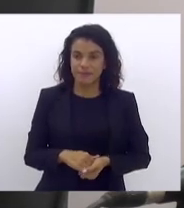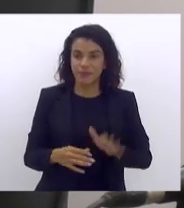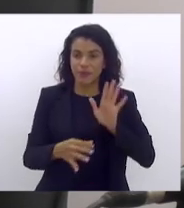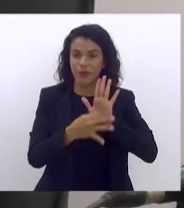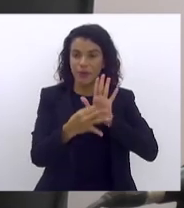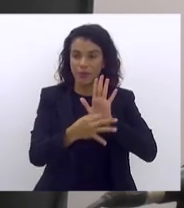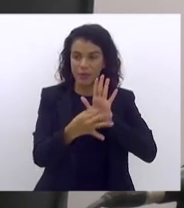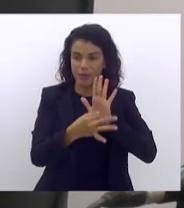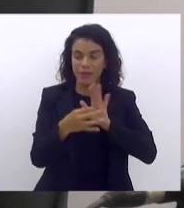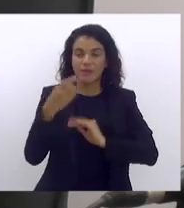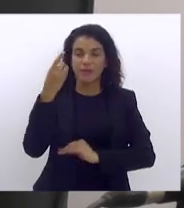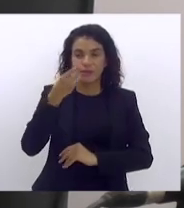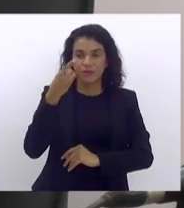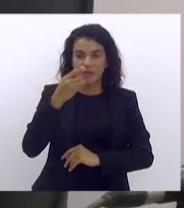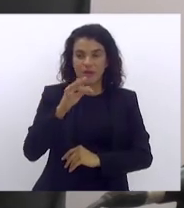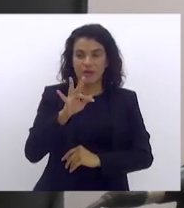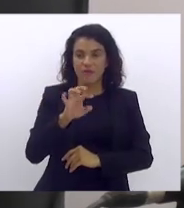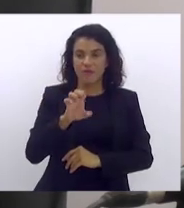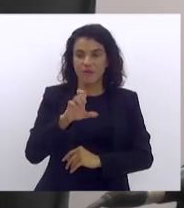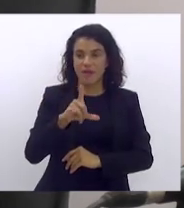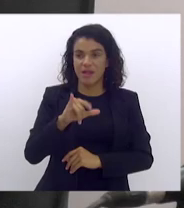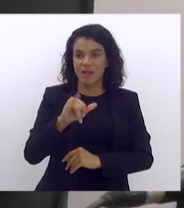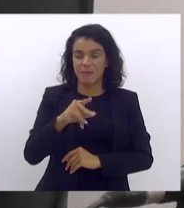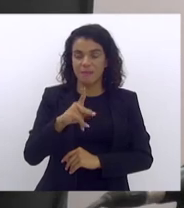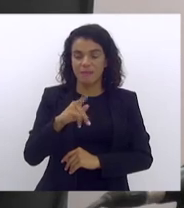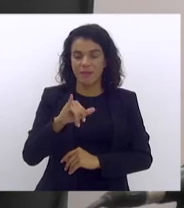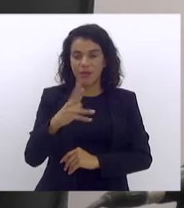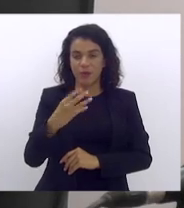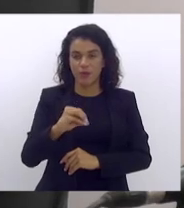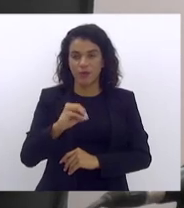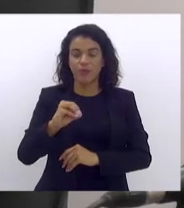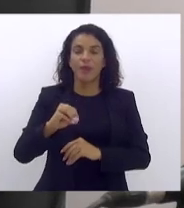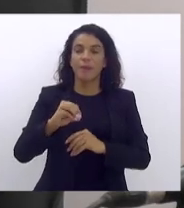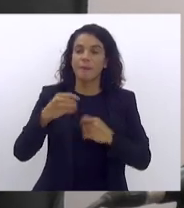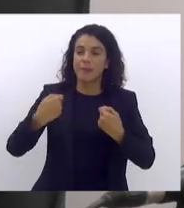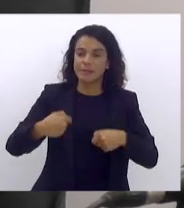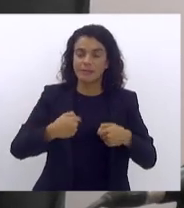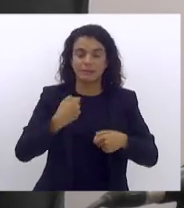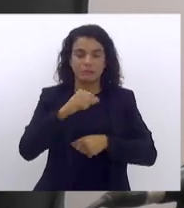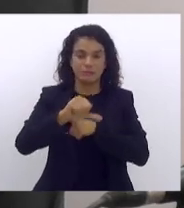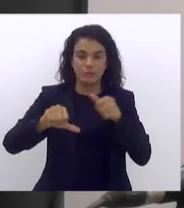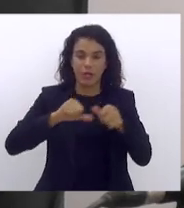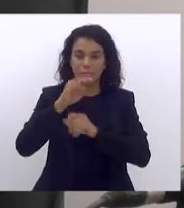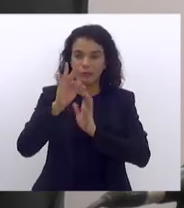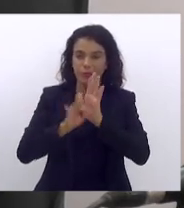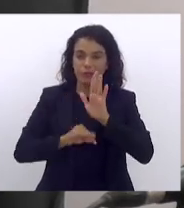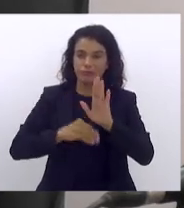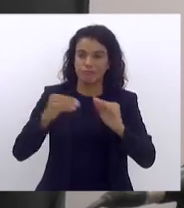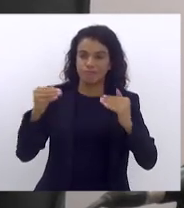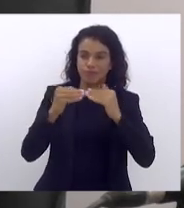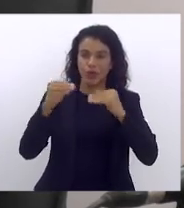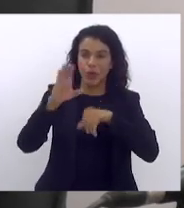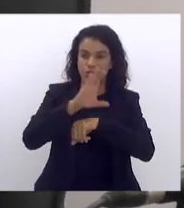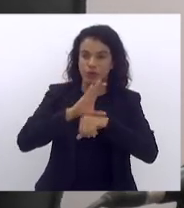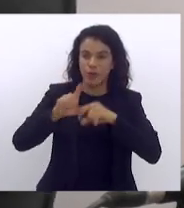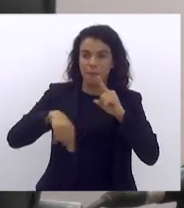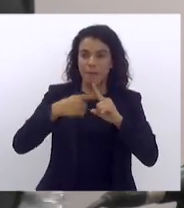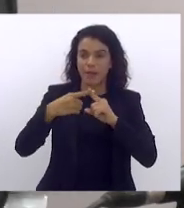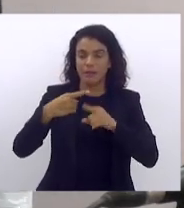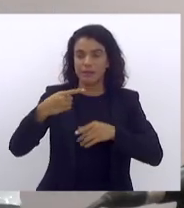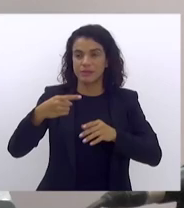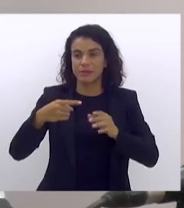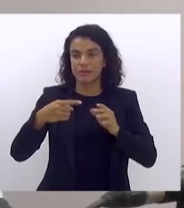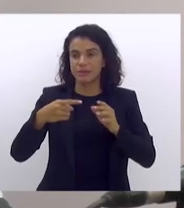Parecer do deputado Felipe Inhorraves, portanto, é pela constitucionalidade com emendas. Nesse sentido, o projeto está em